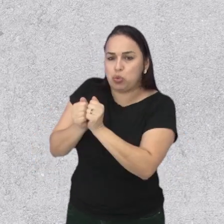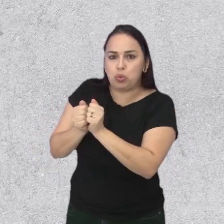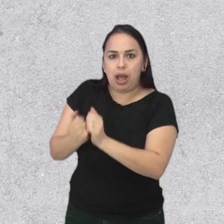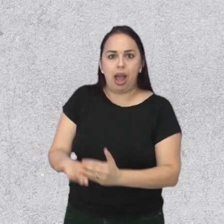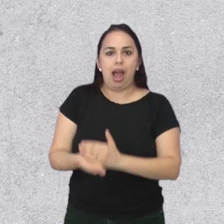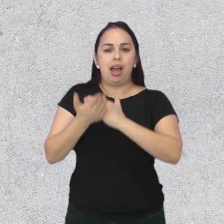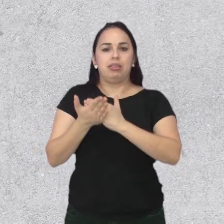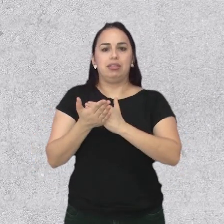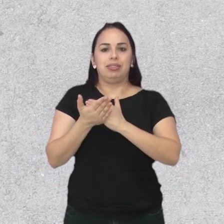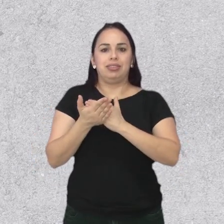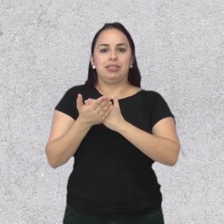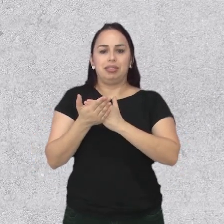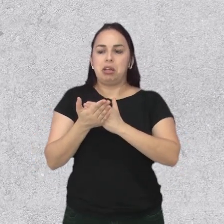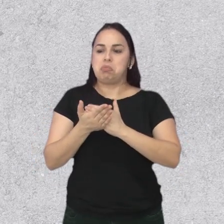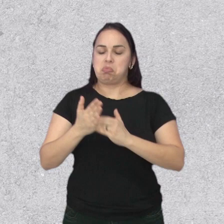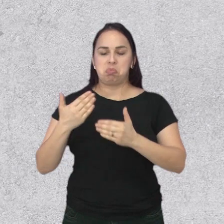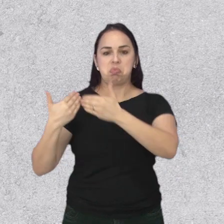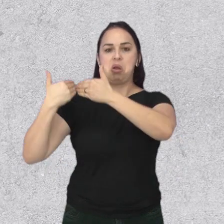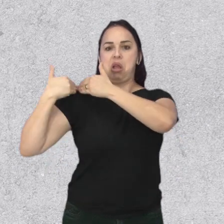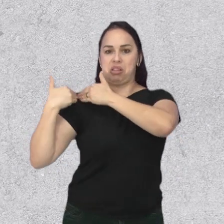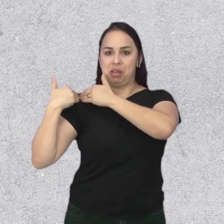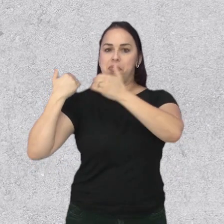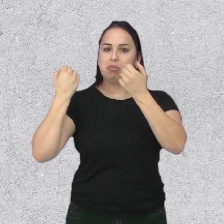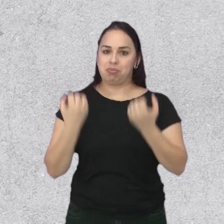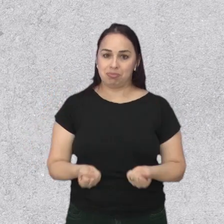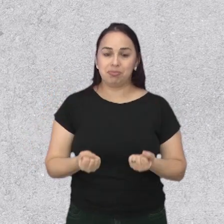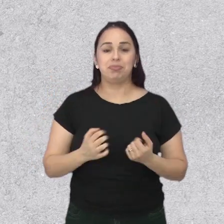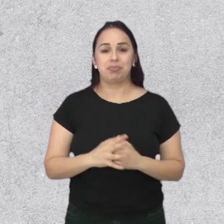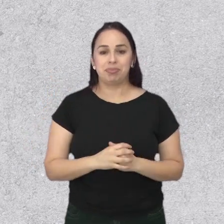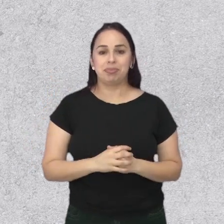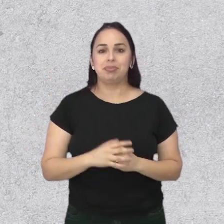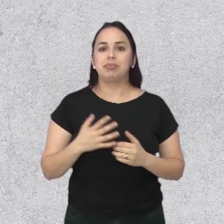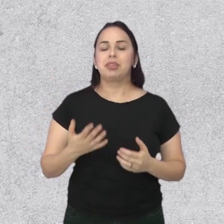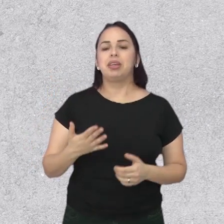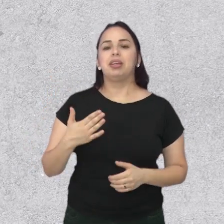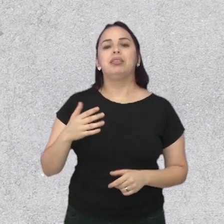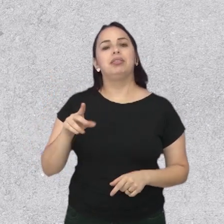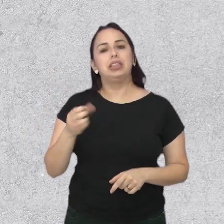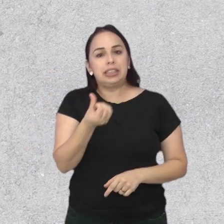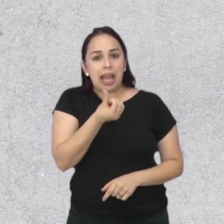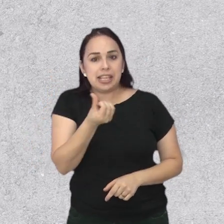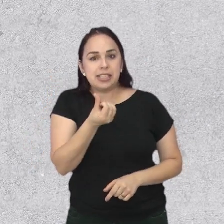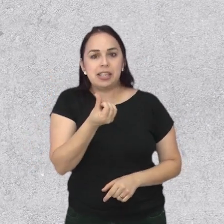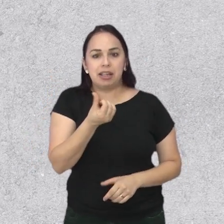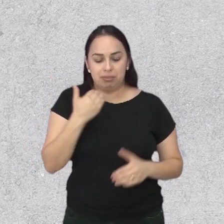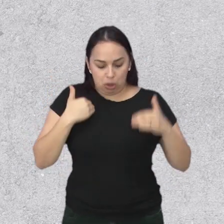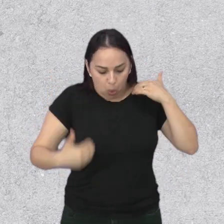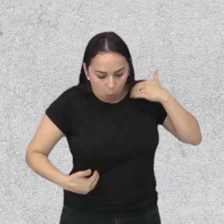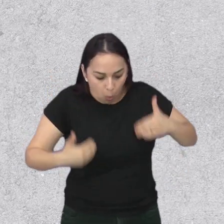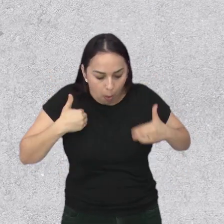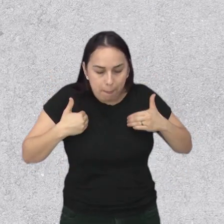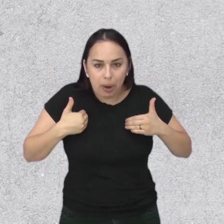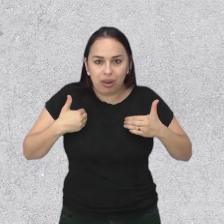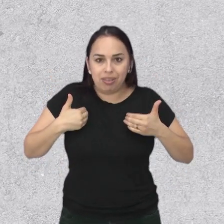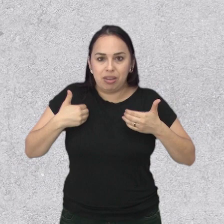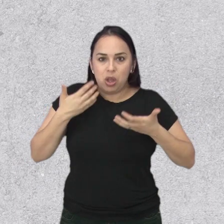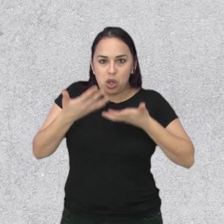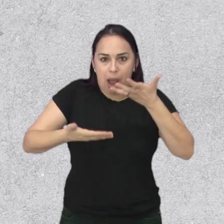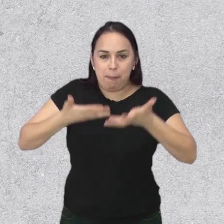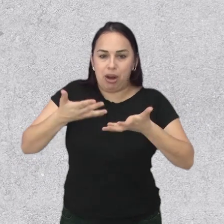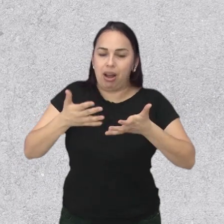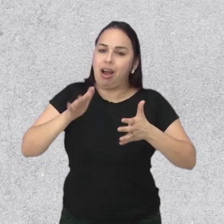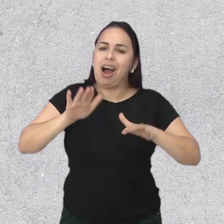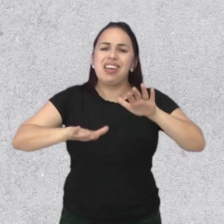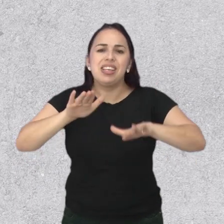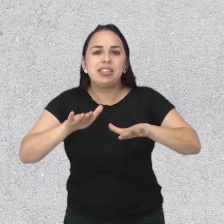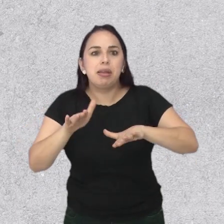grupo ajudam a aprimorar o senso de responsabilidade. 6. Trabalha o corpo e a voz. Mesmo que você não venha a